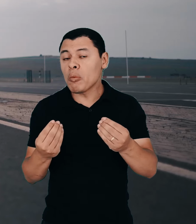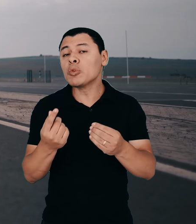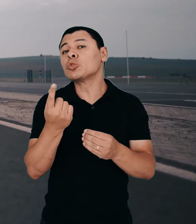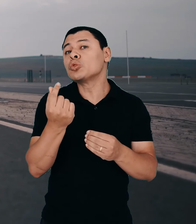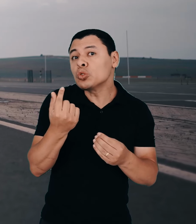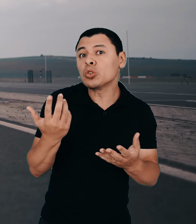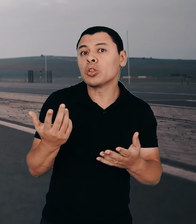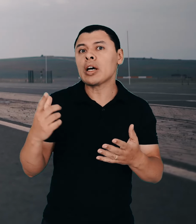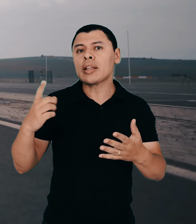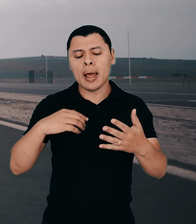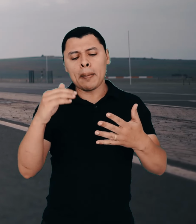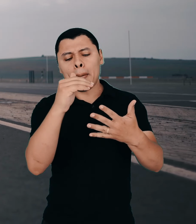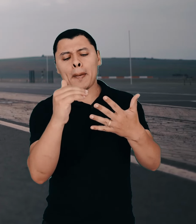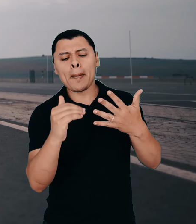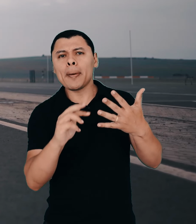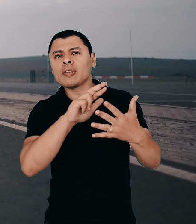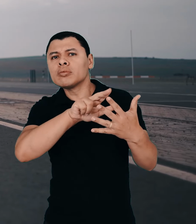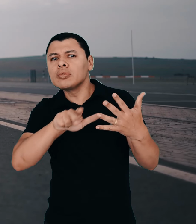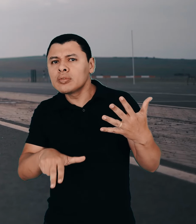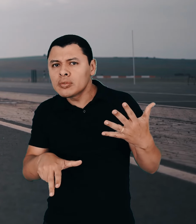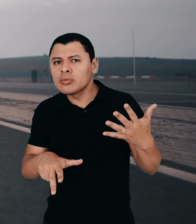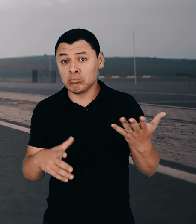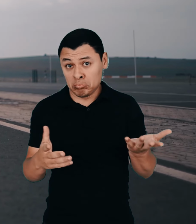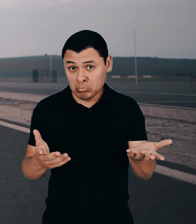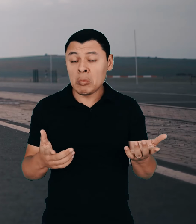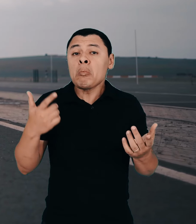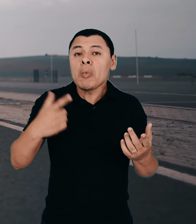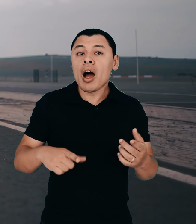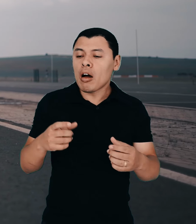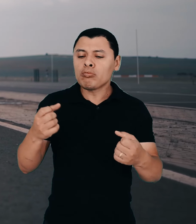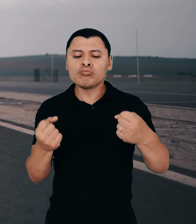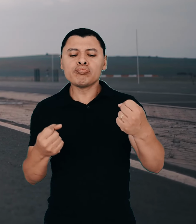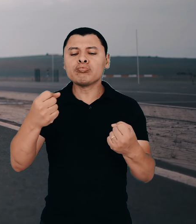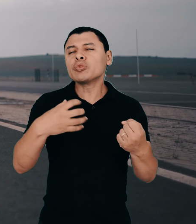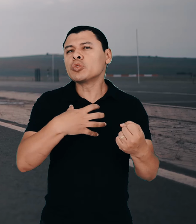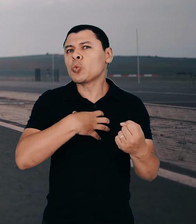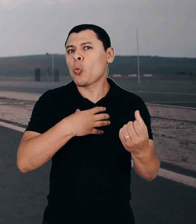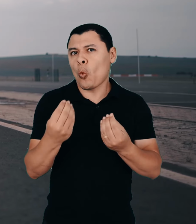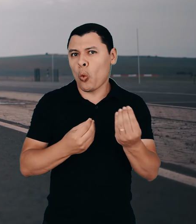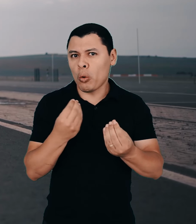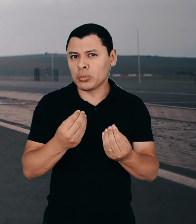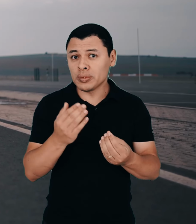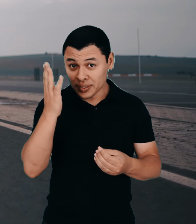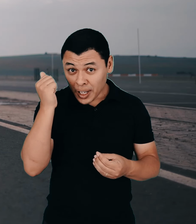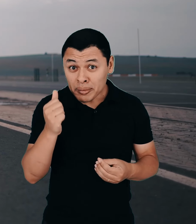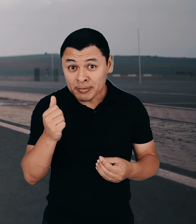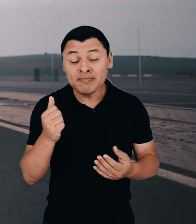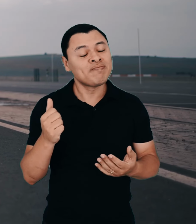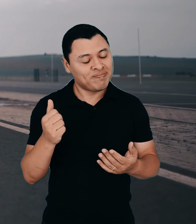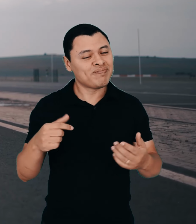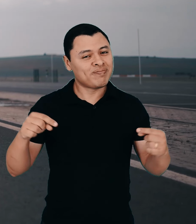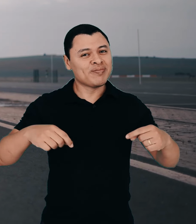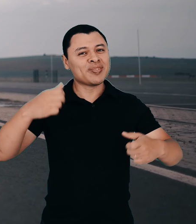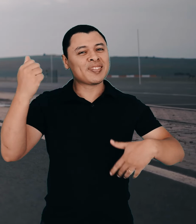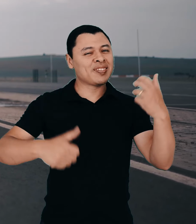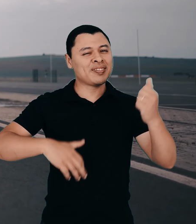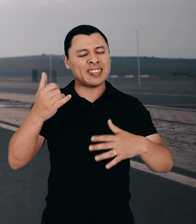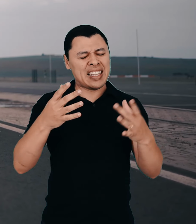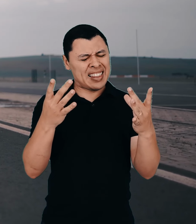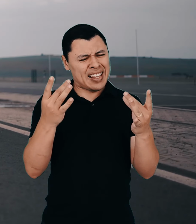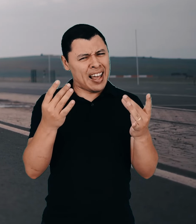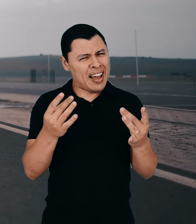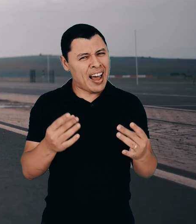ele custa? Quais são as versões e equipamentos disponíveis? E claro, quais são as impressões ao volante do Pulse? Todas essas perguntas a gente vai responder